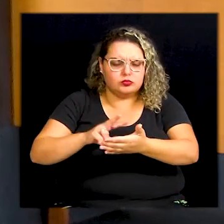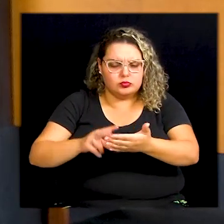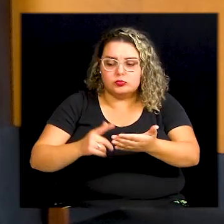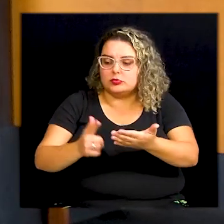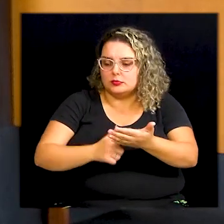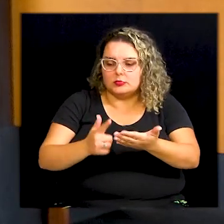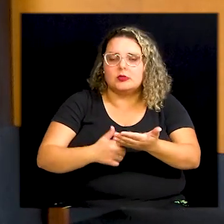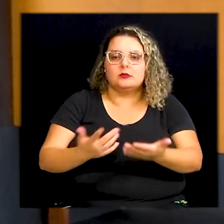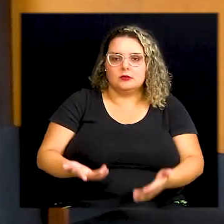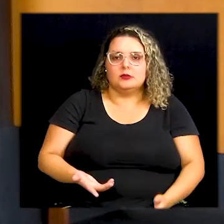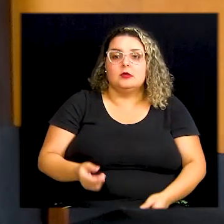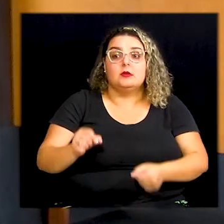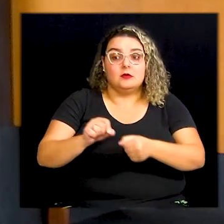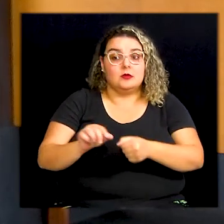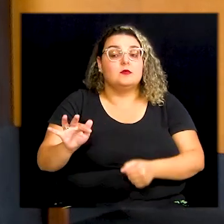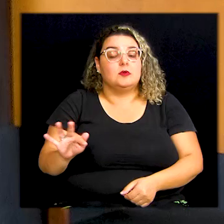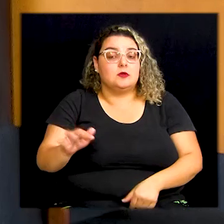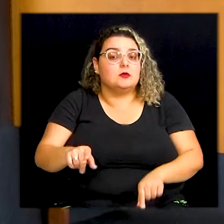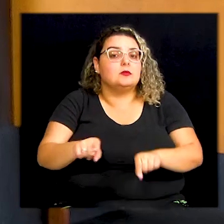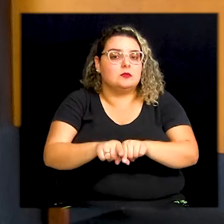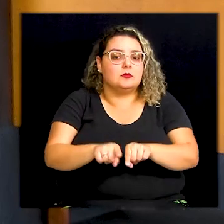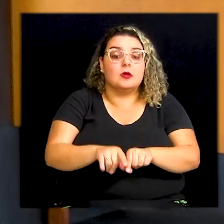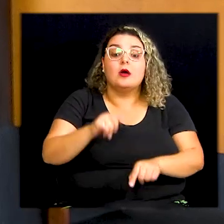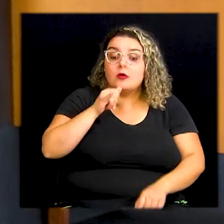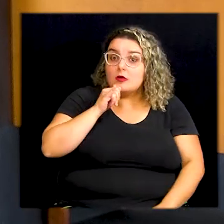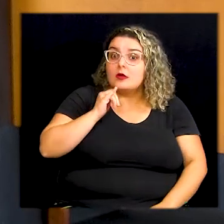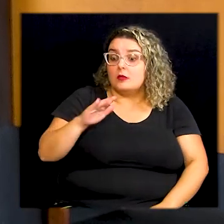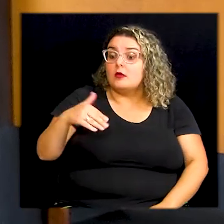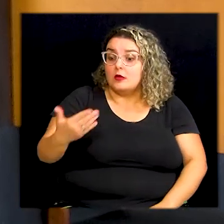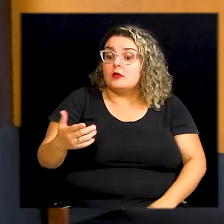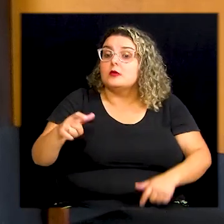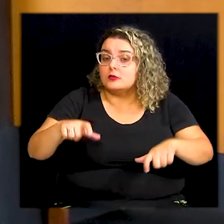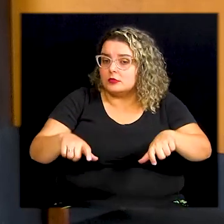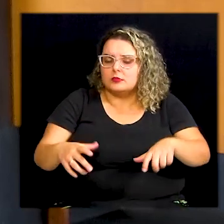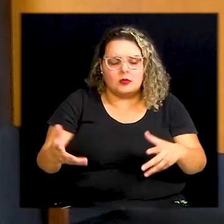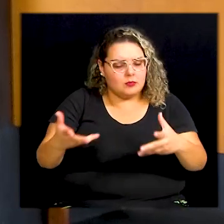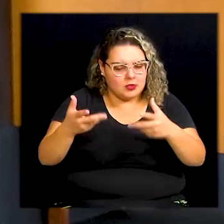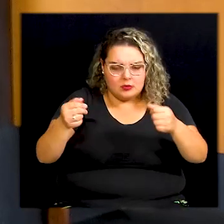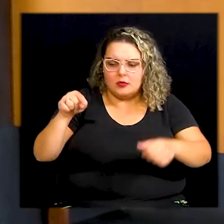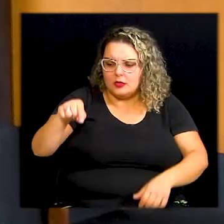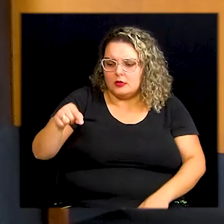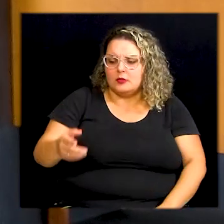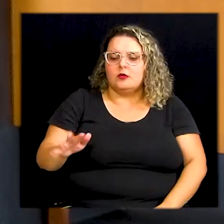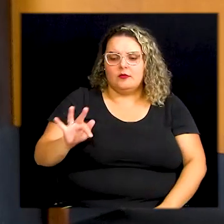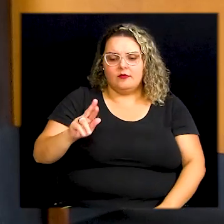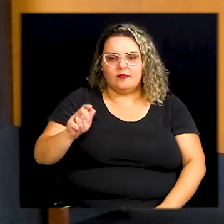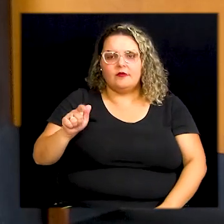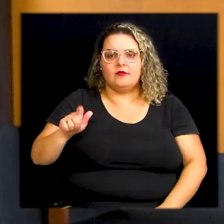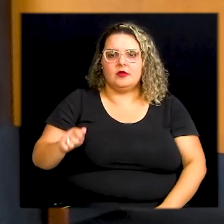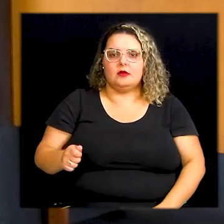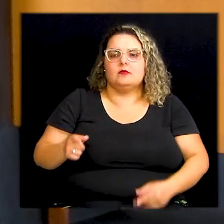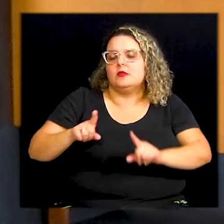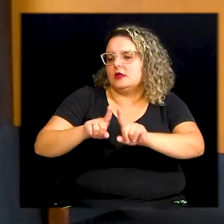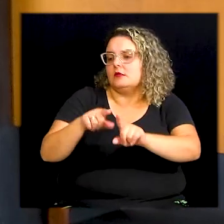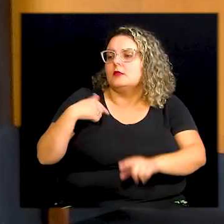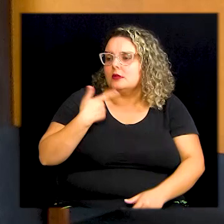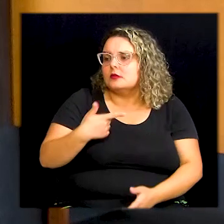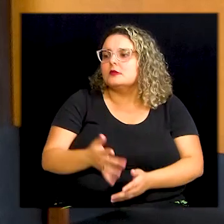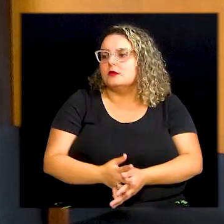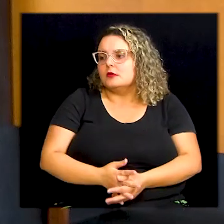bastante livro, então ele faz faculdade também, é um exemplo também fora de campo, é um cara sensacional, o Fraga, parceiraço